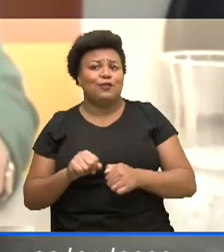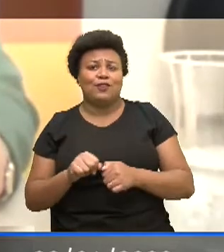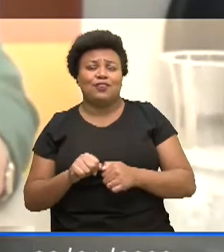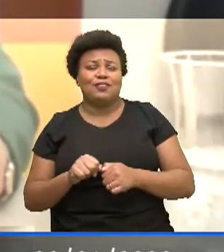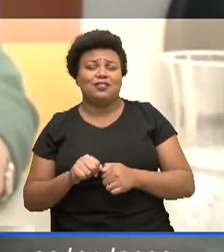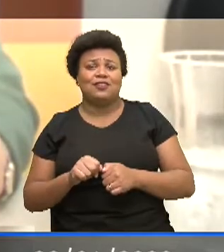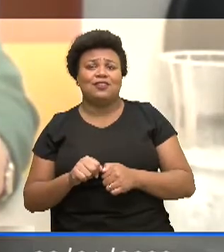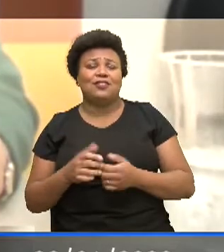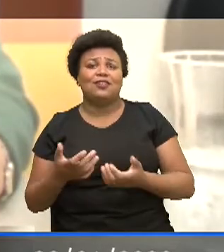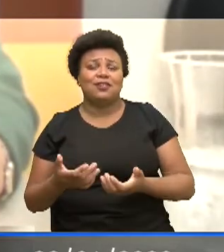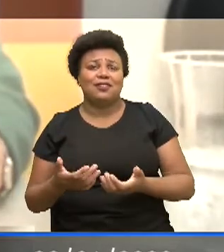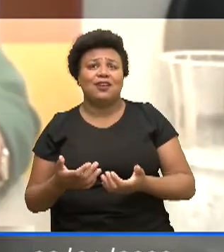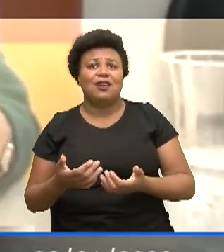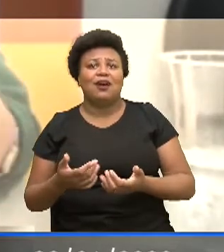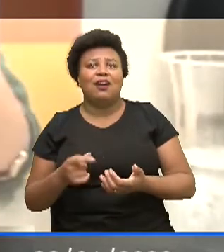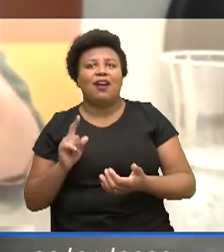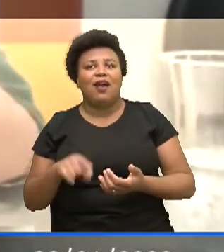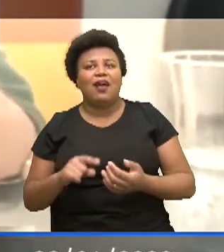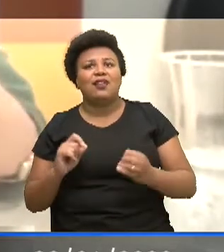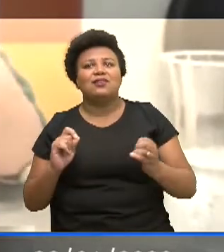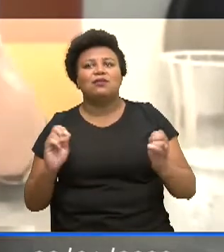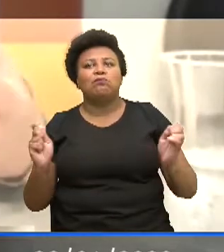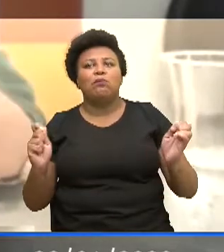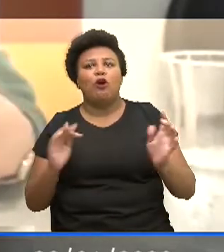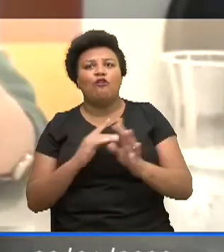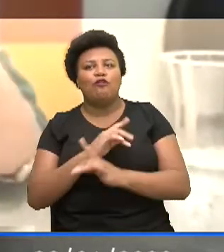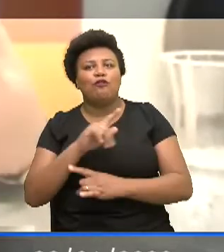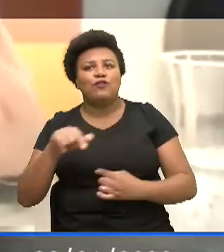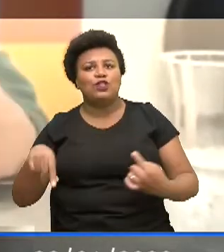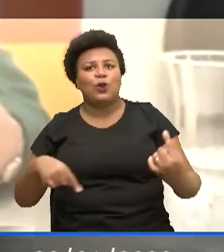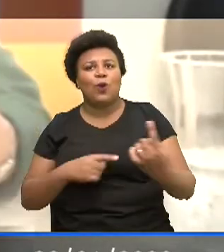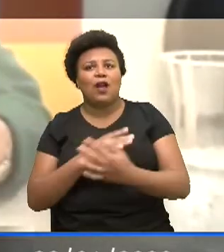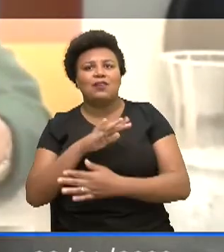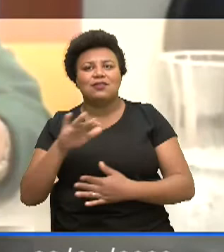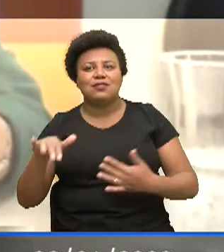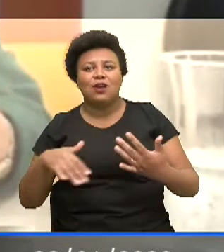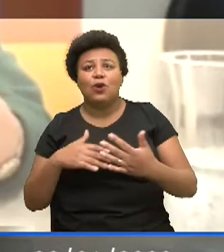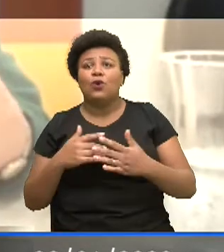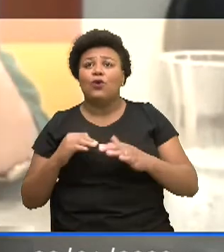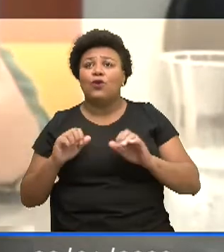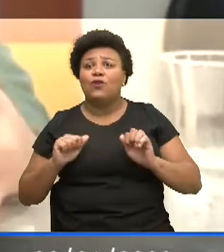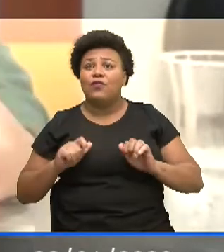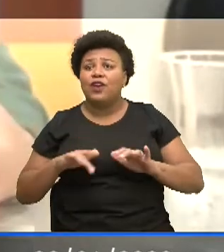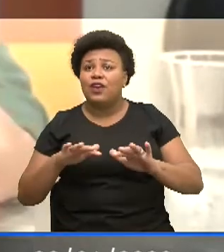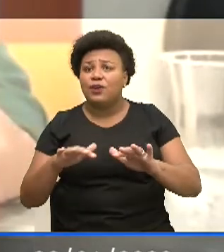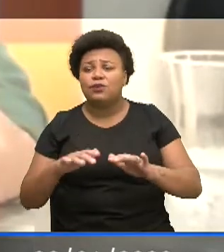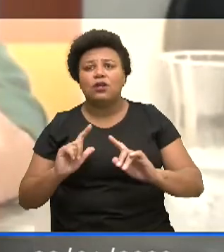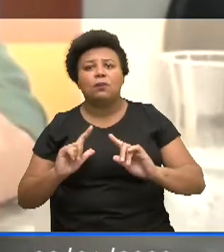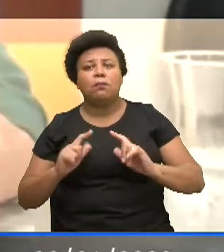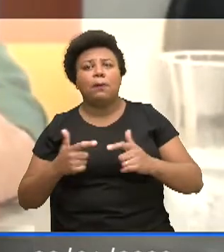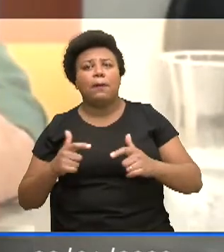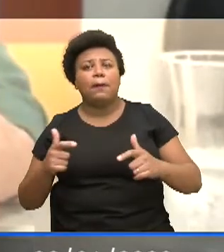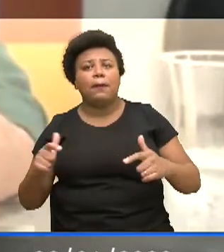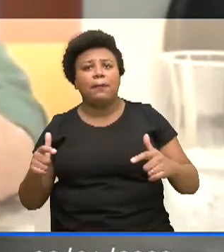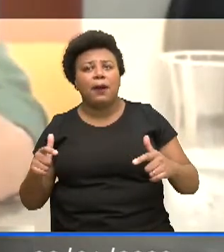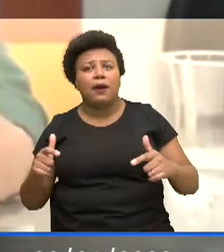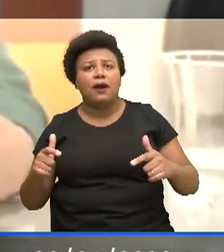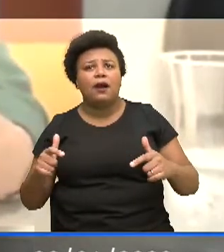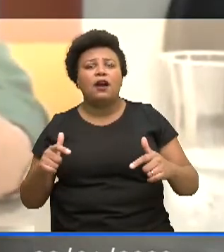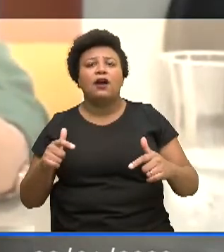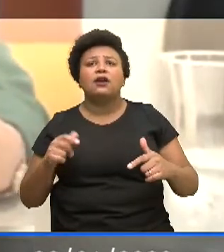Então, essa circulação do vírus, ela se multiplica de forma que, se nós